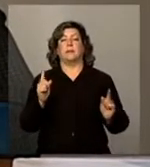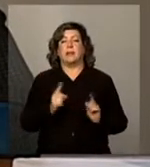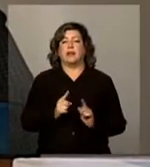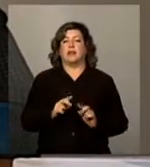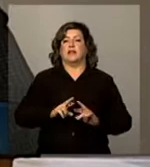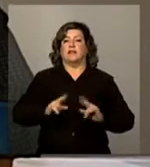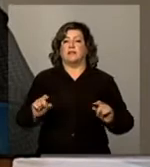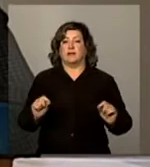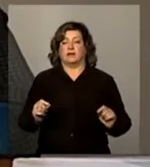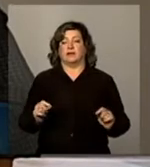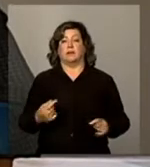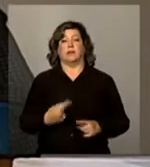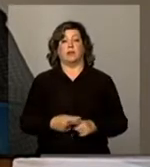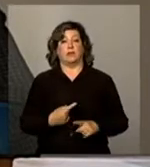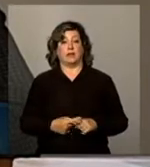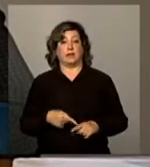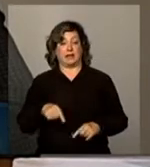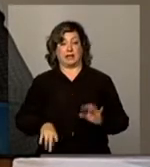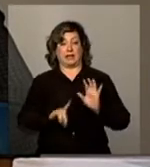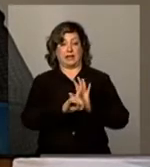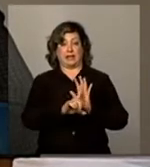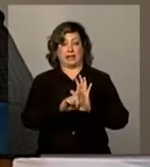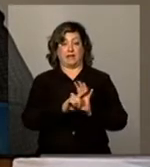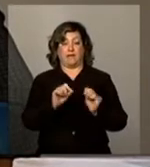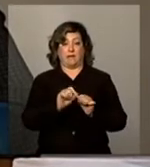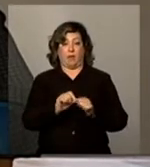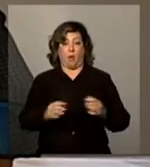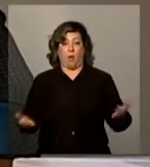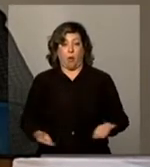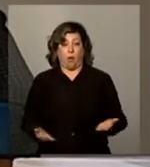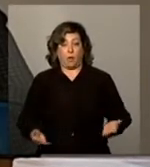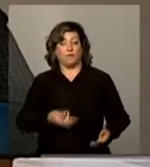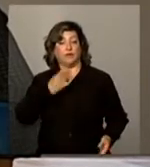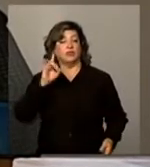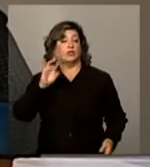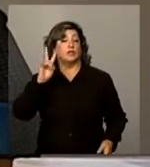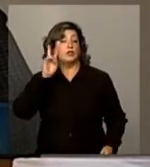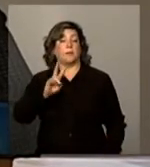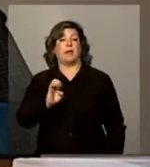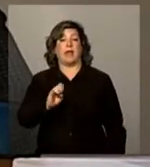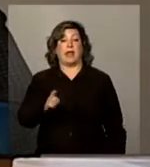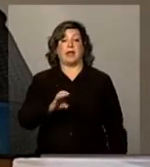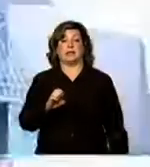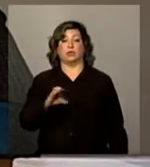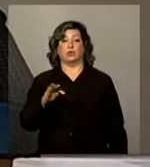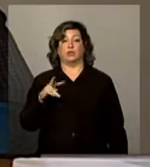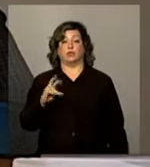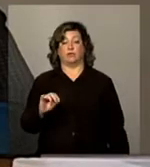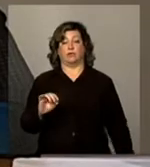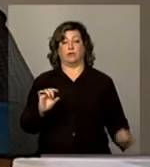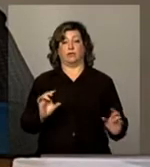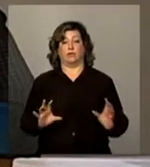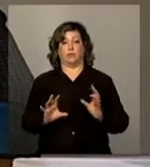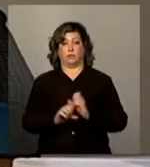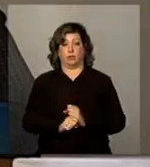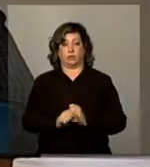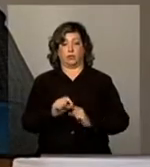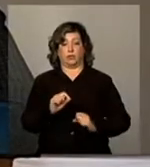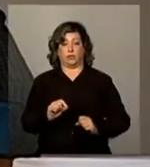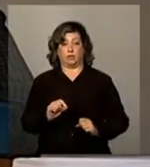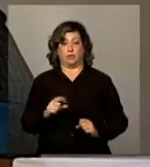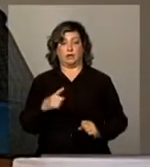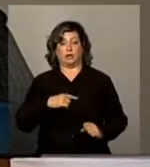Essa pequena diferença é porque o decreto que faremos hoje só se refere ao Executivo. o contingenciamento que